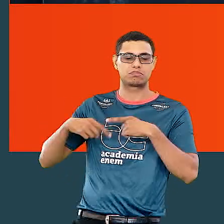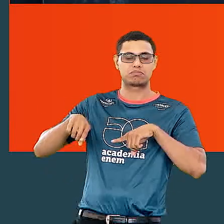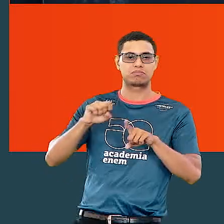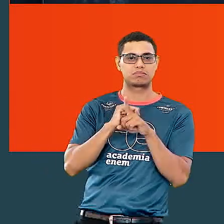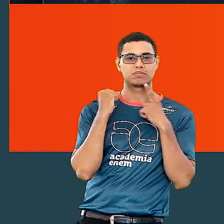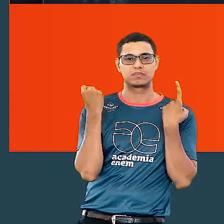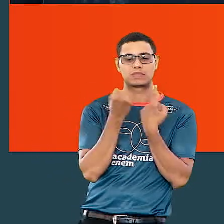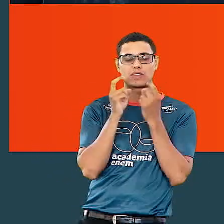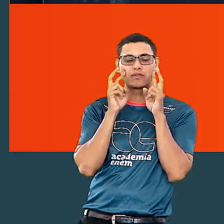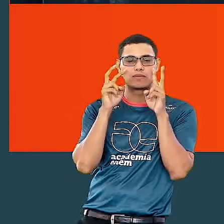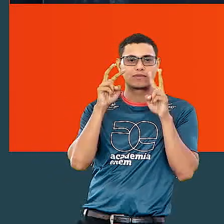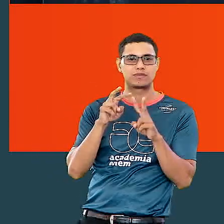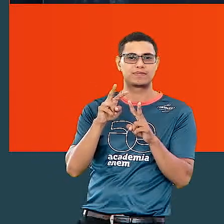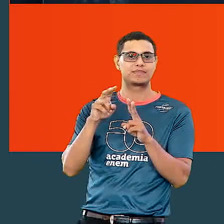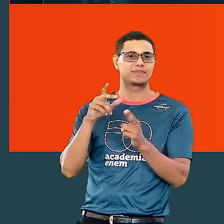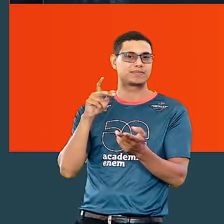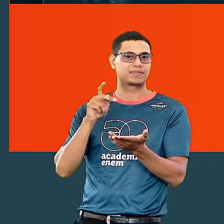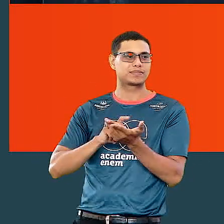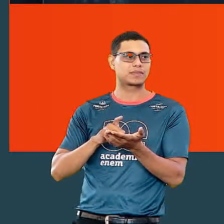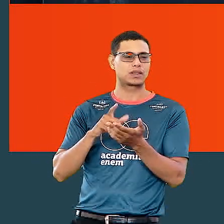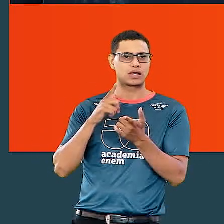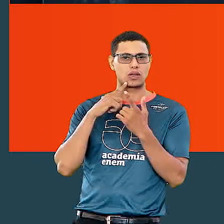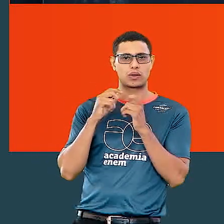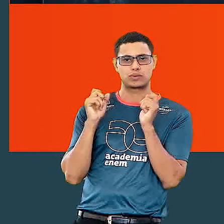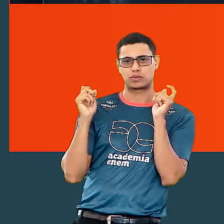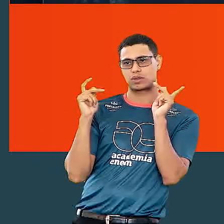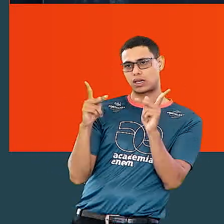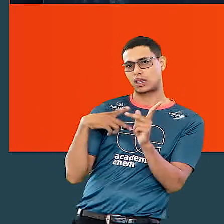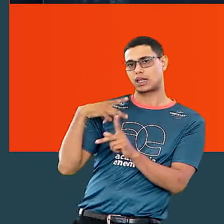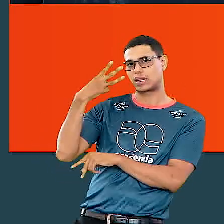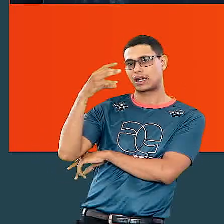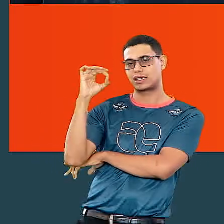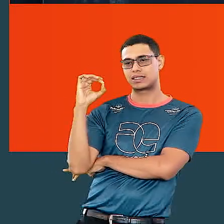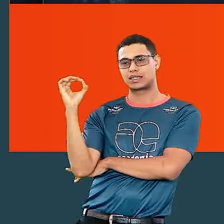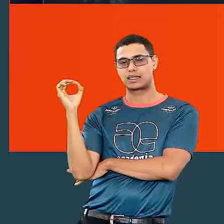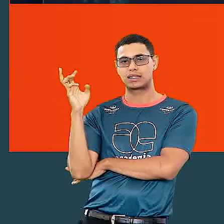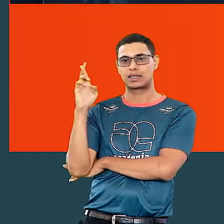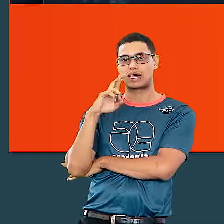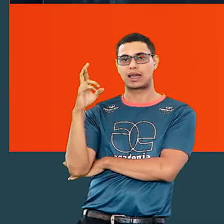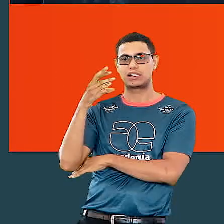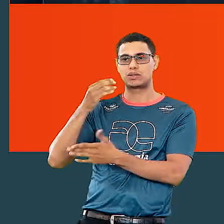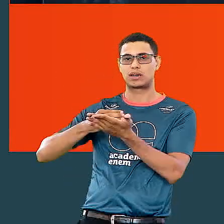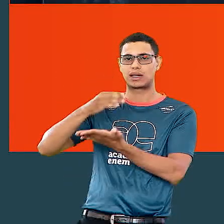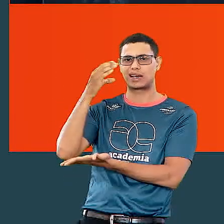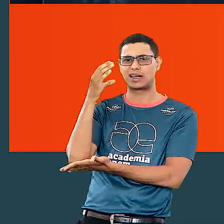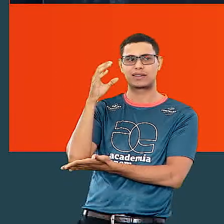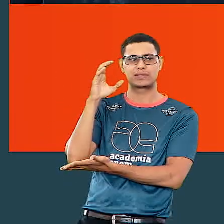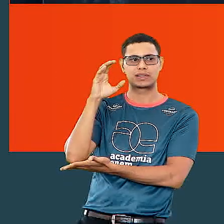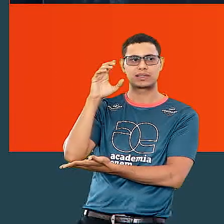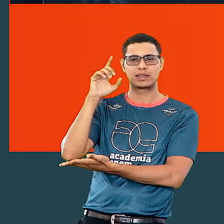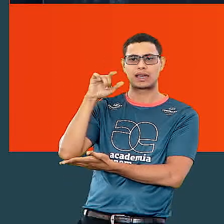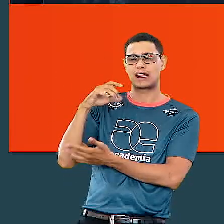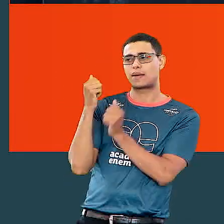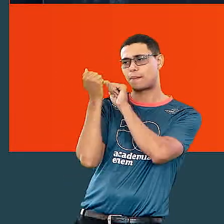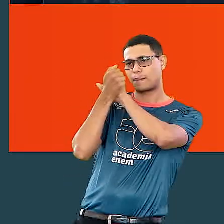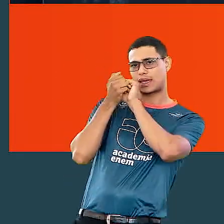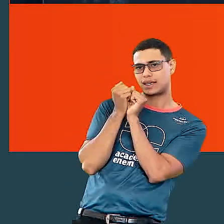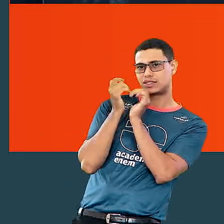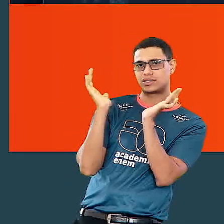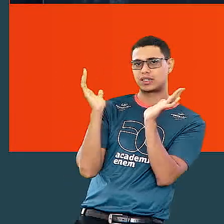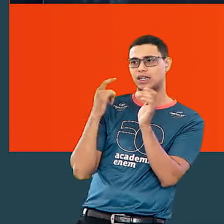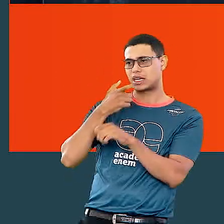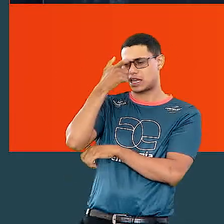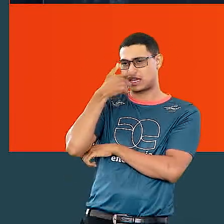olhou e falou um dia... Nossa, tudo bem dar R$300 numa garrafa que faz o quê? Ela me beija? Ela diz que eu